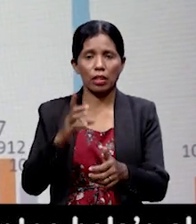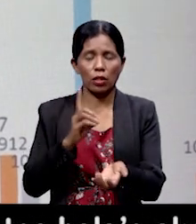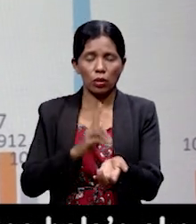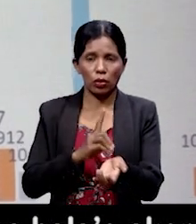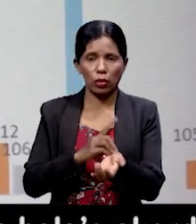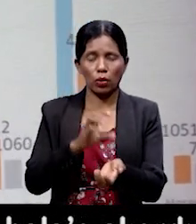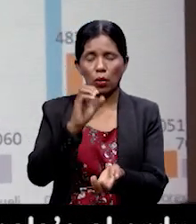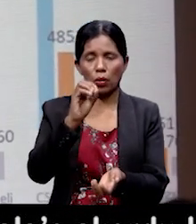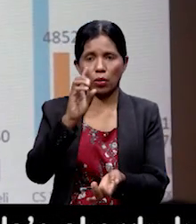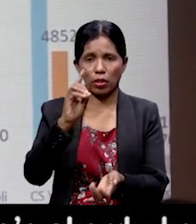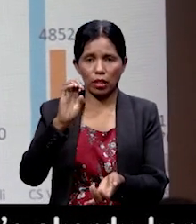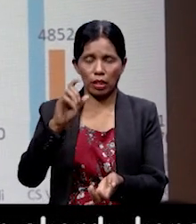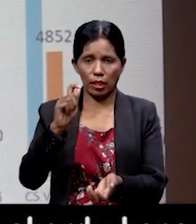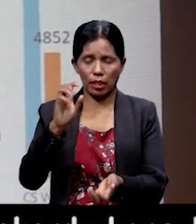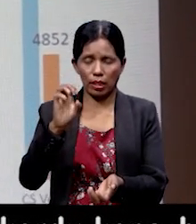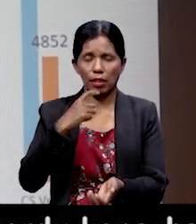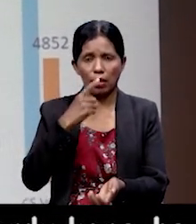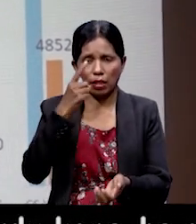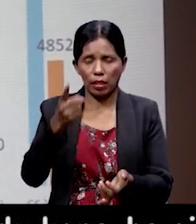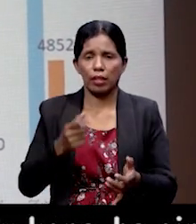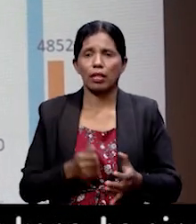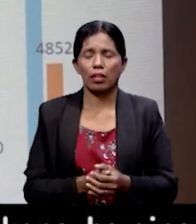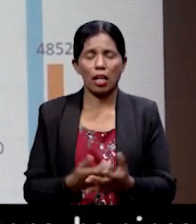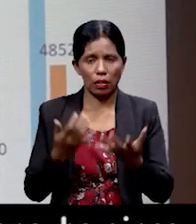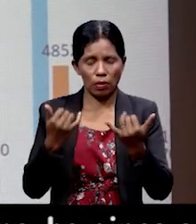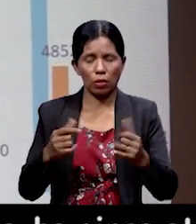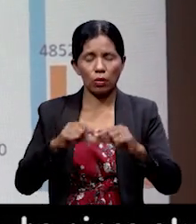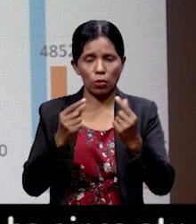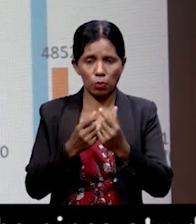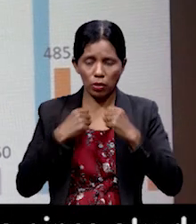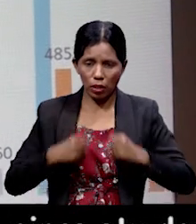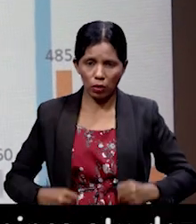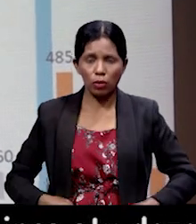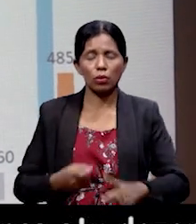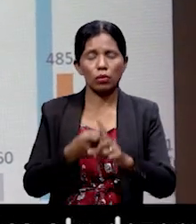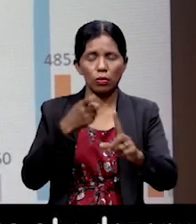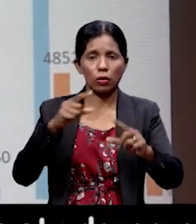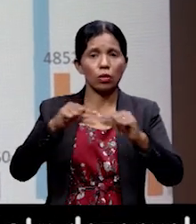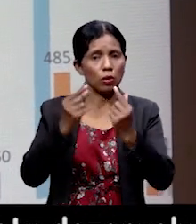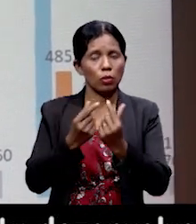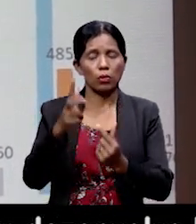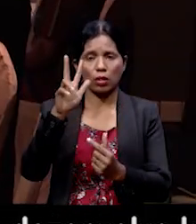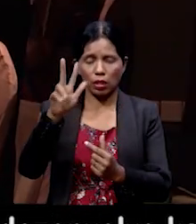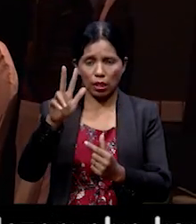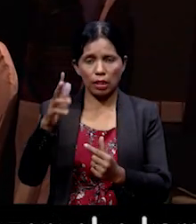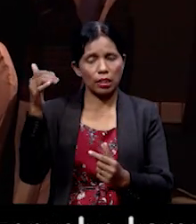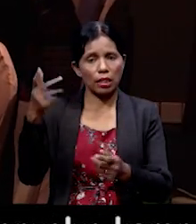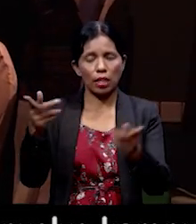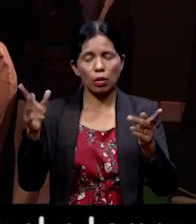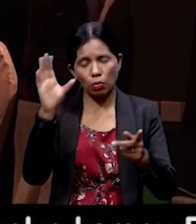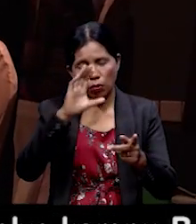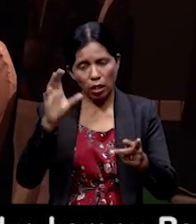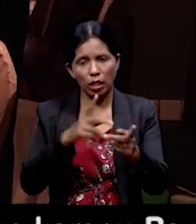COVID-19, Odete da Silva Viegas Ateten, da Dauna Equipa Saúde, Liu Rusi Pilar 3 e a Rela Treino, Rodibuca